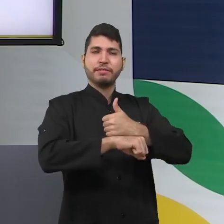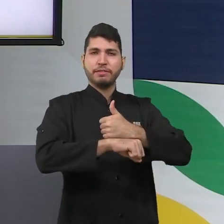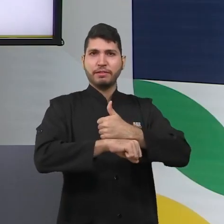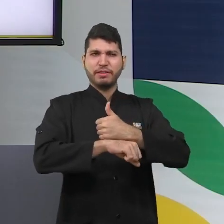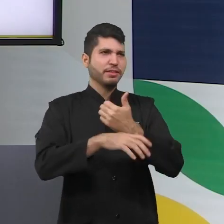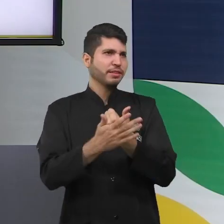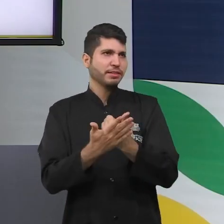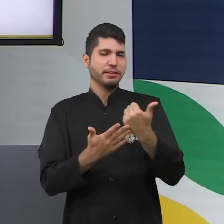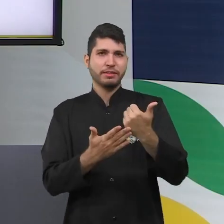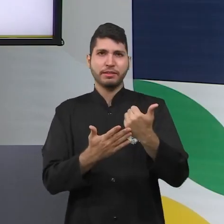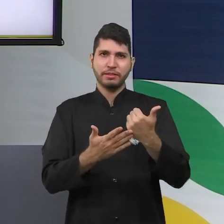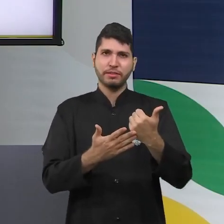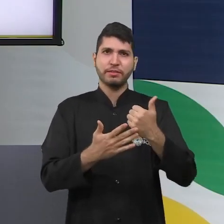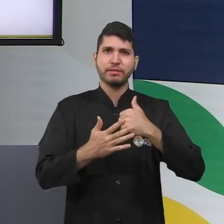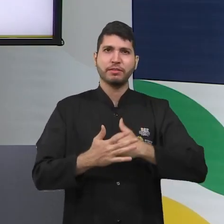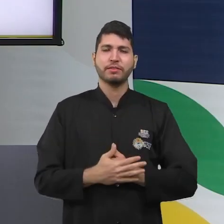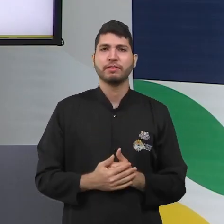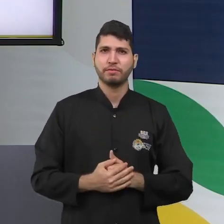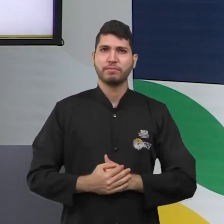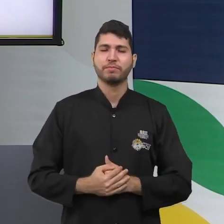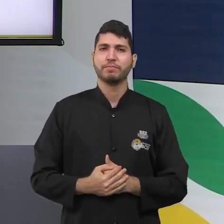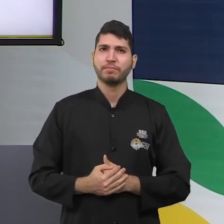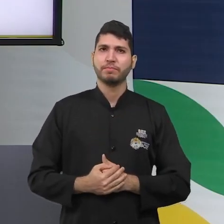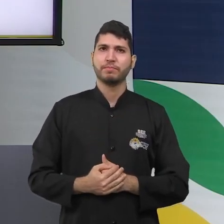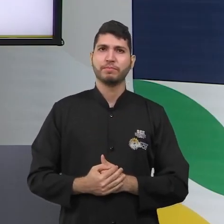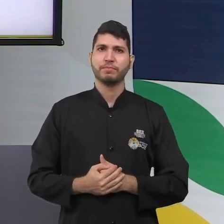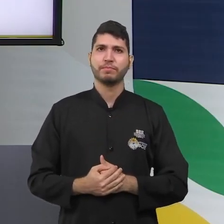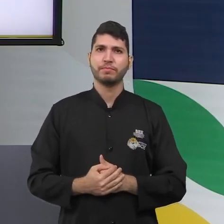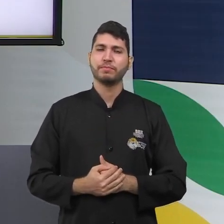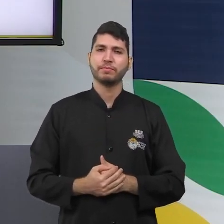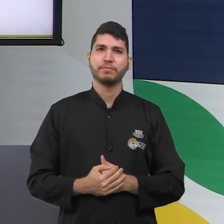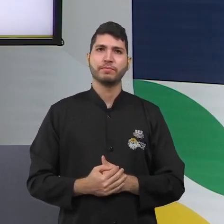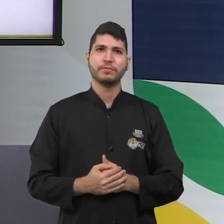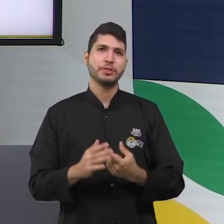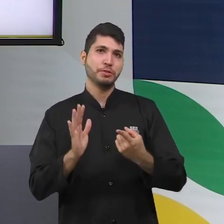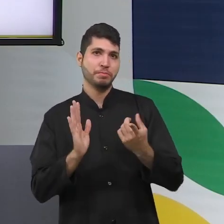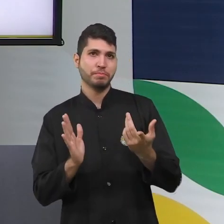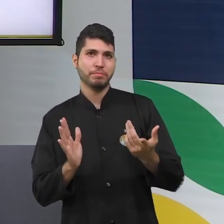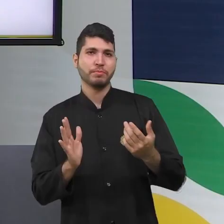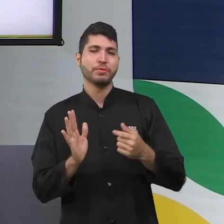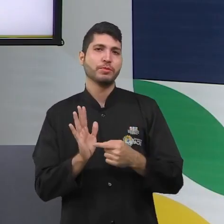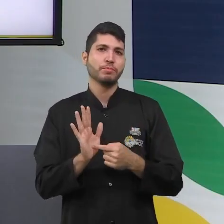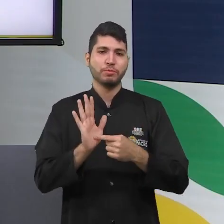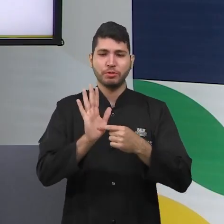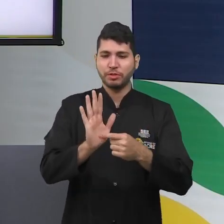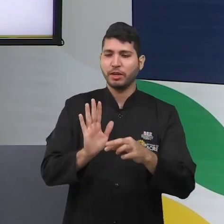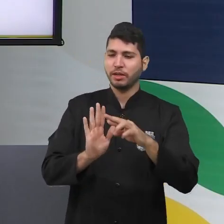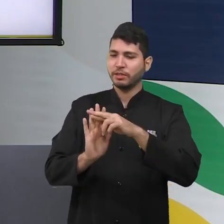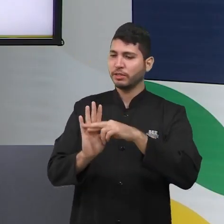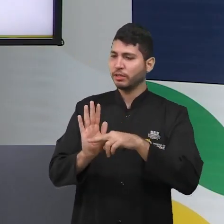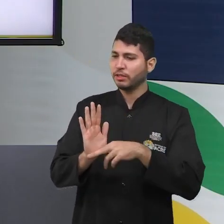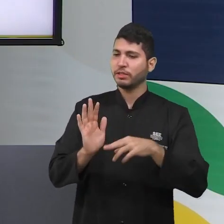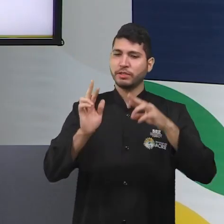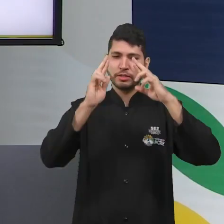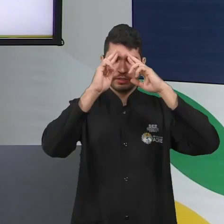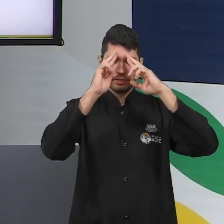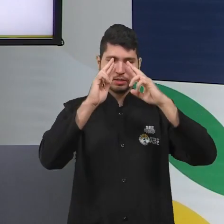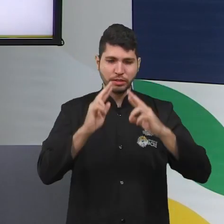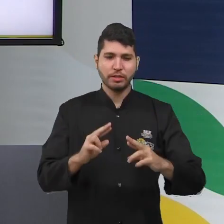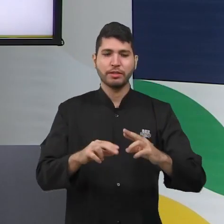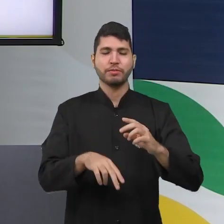socialização existe, mas também existem os indicativos do que pode ser desenvolvido. Não, você tem que respeitar o colega, você tem que chegar no